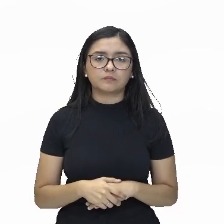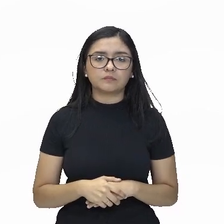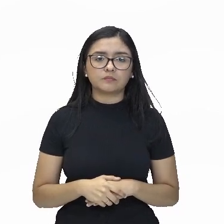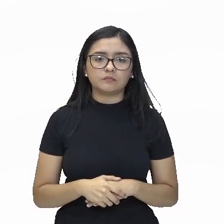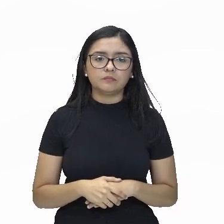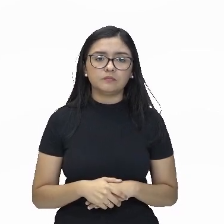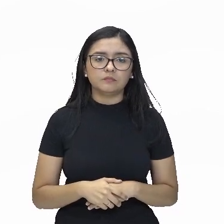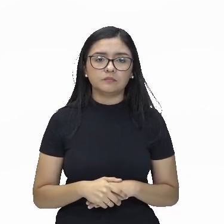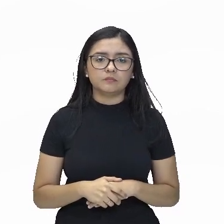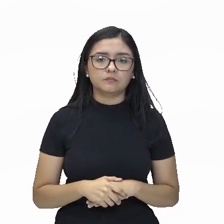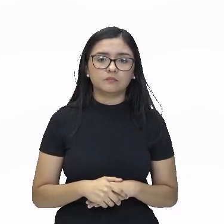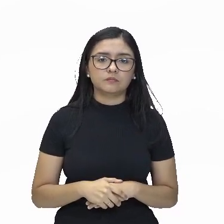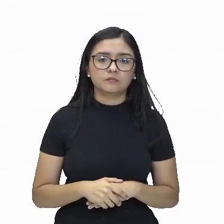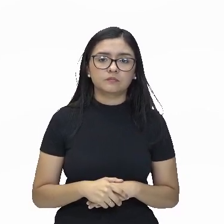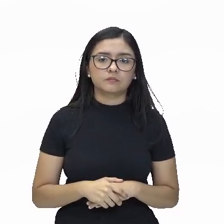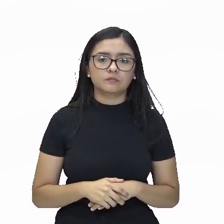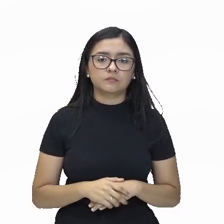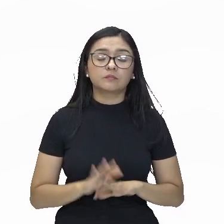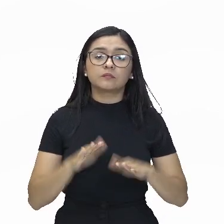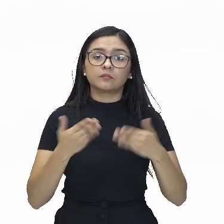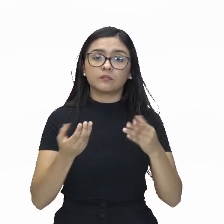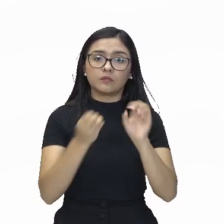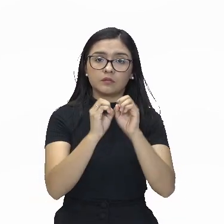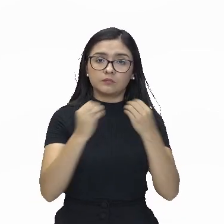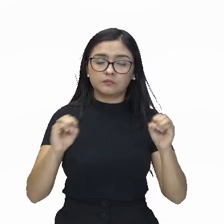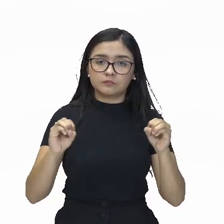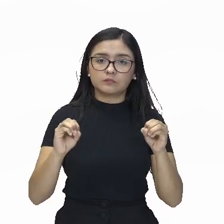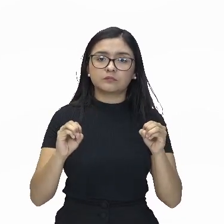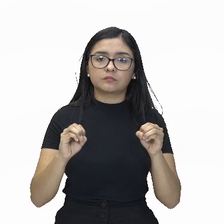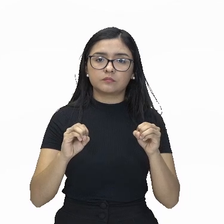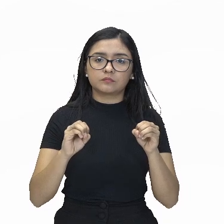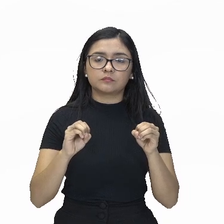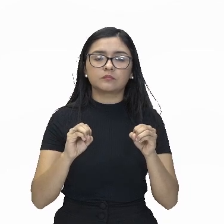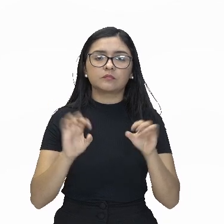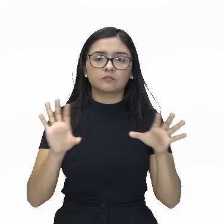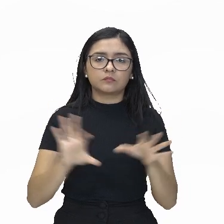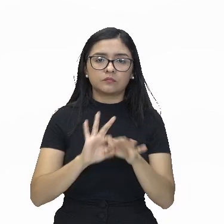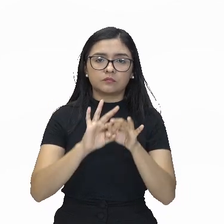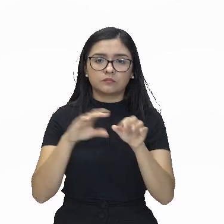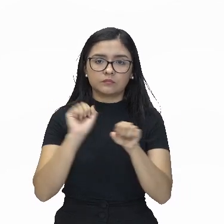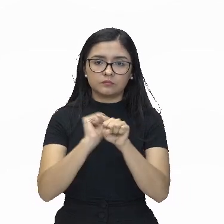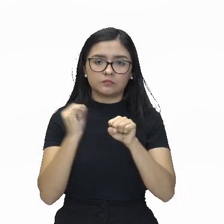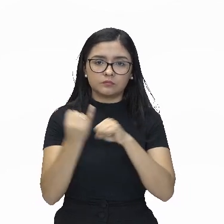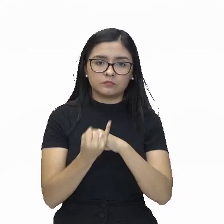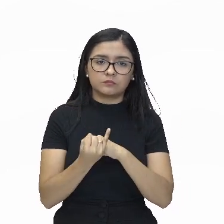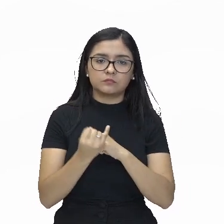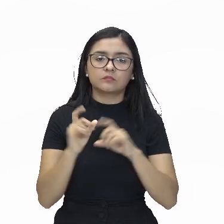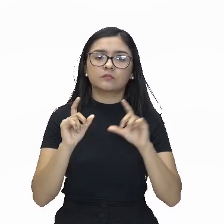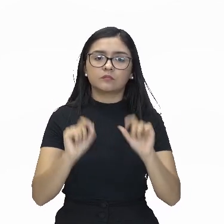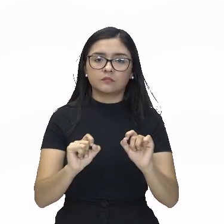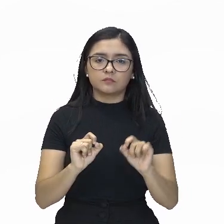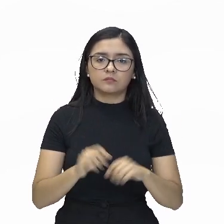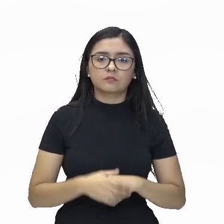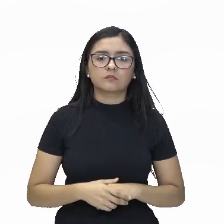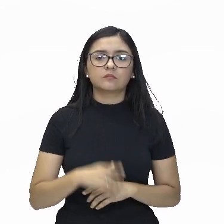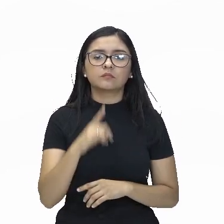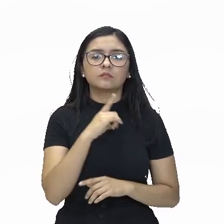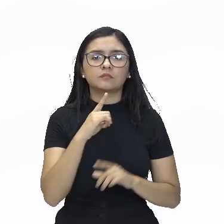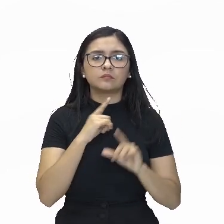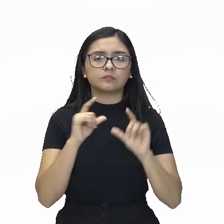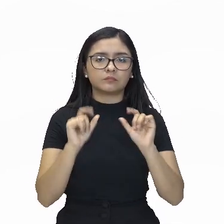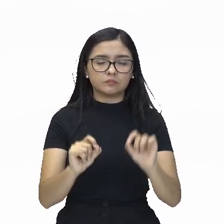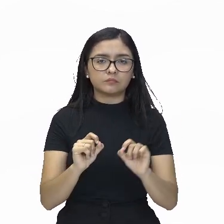Então, que é uma oração subordinada adjetiva, já mencionei para vocês, é aquela que exerce